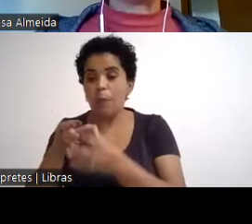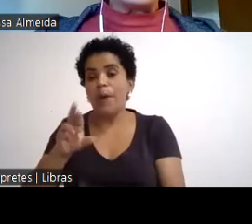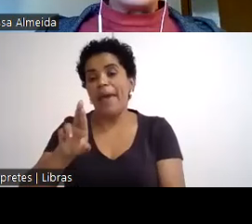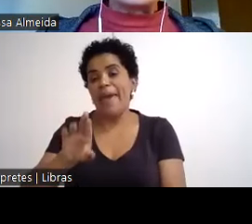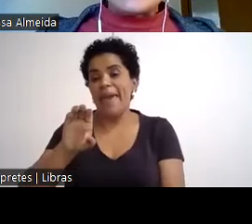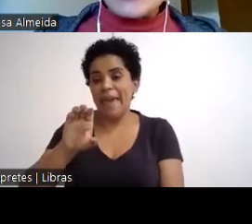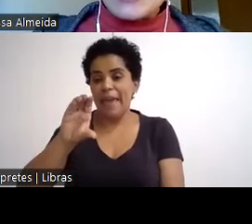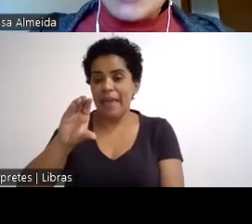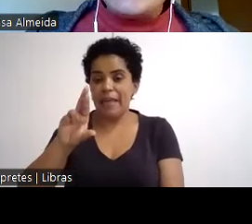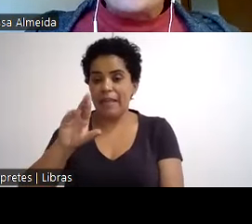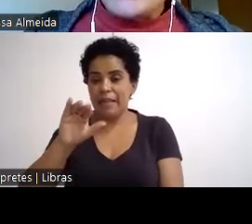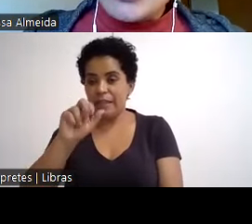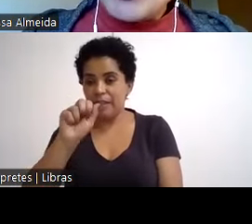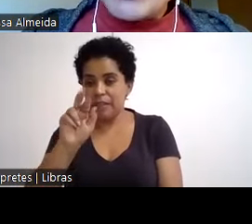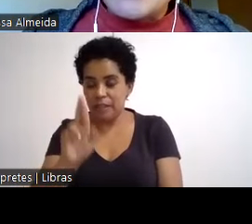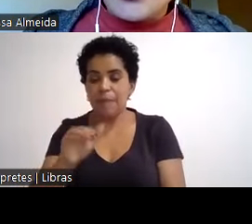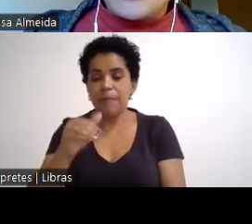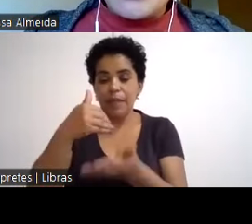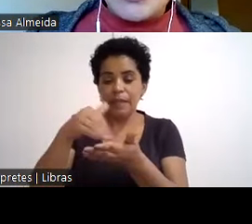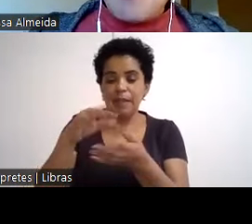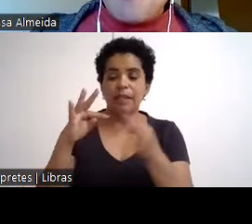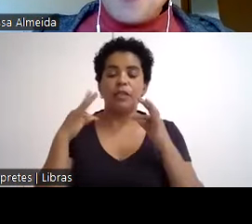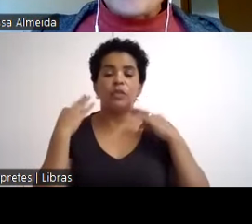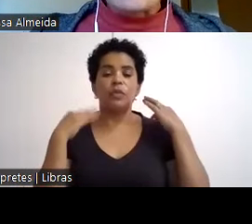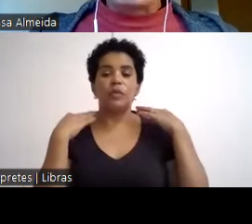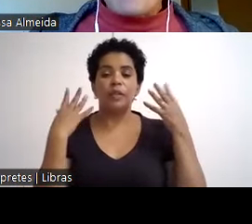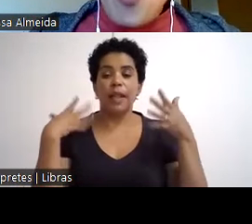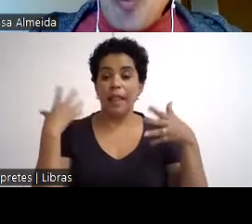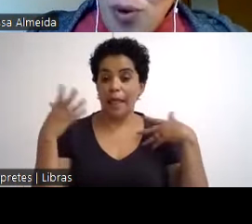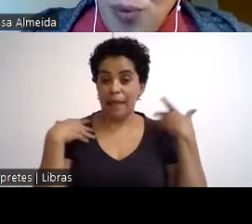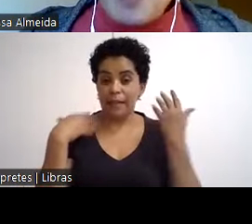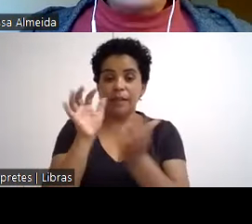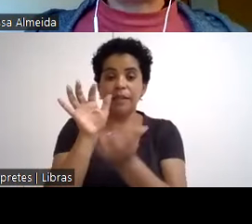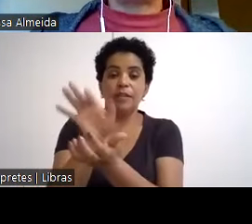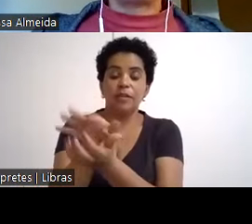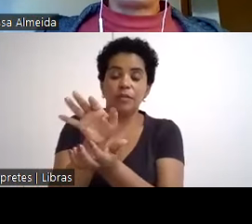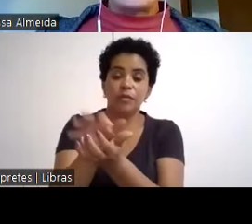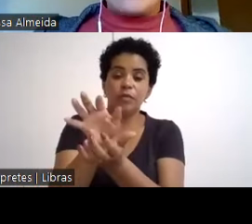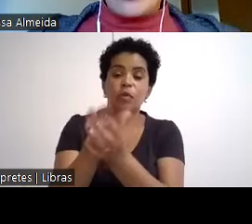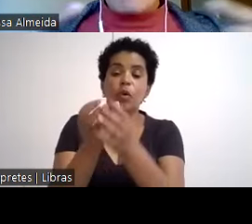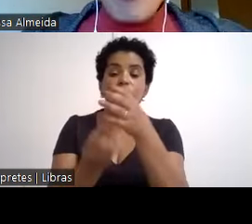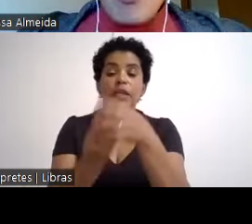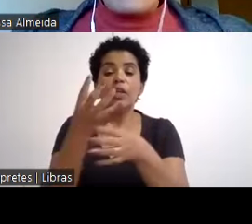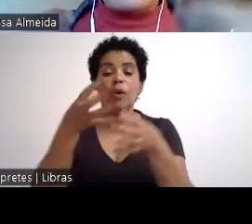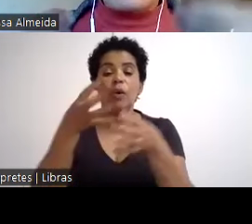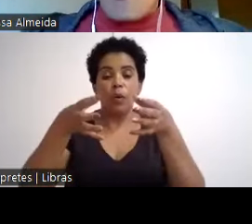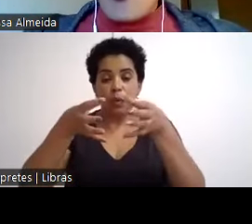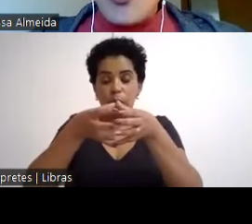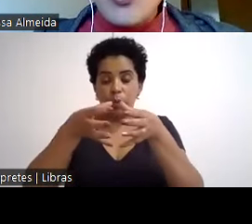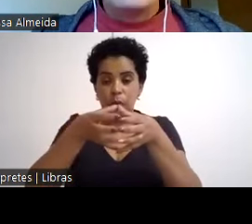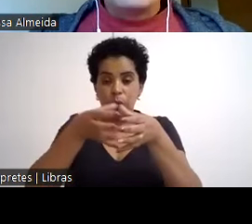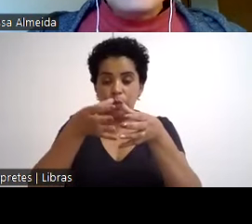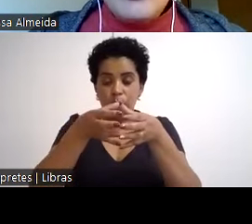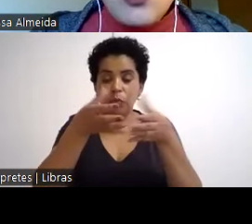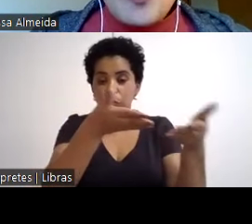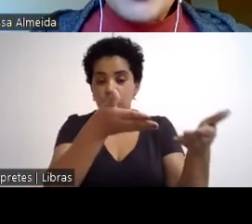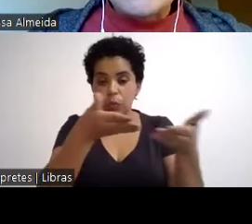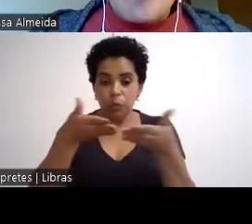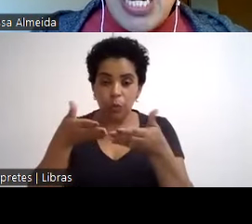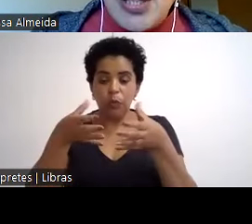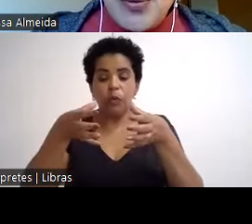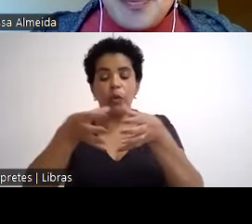Criativo, a Secretaria de Turismo e Lazer do Recife, formou, né, convocou um